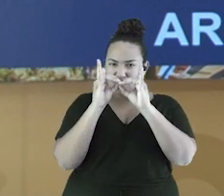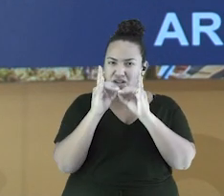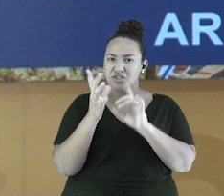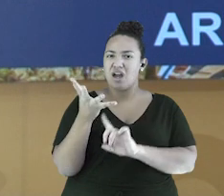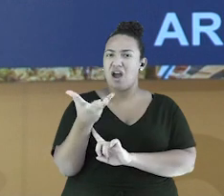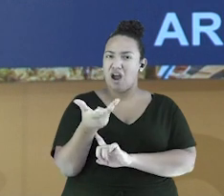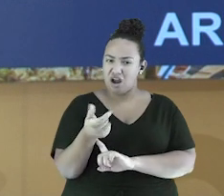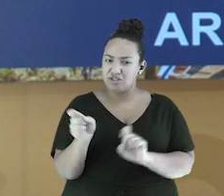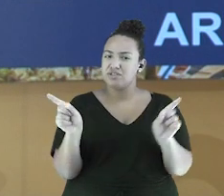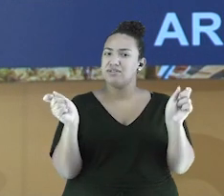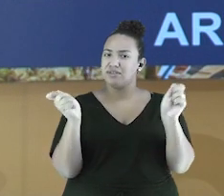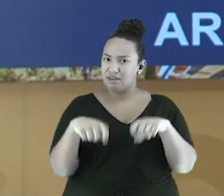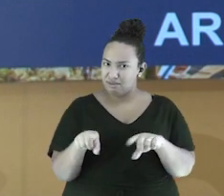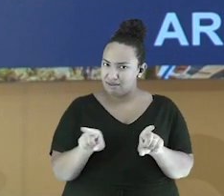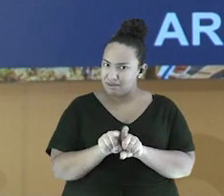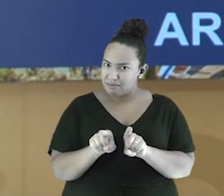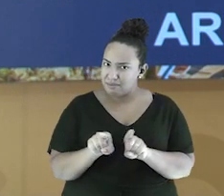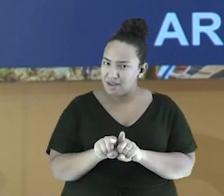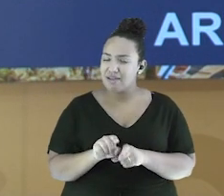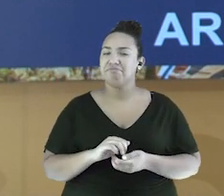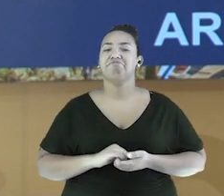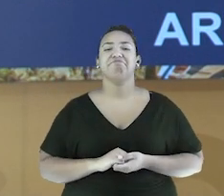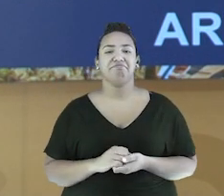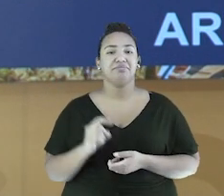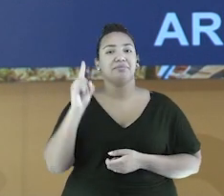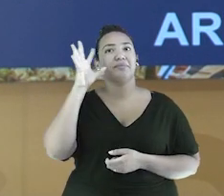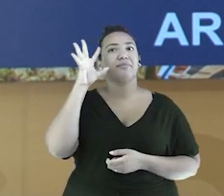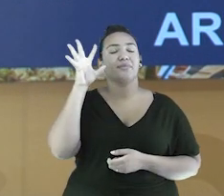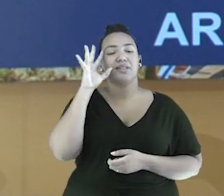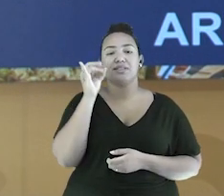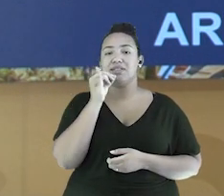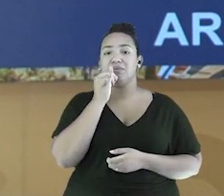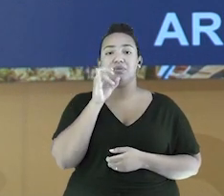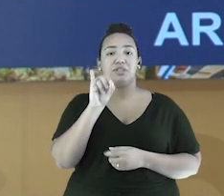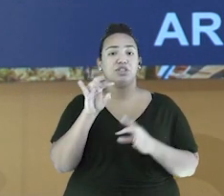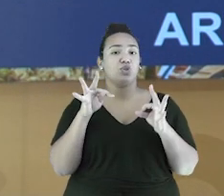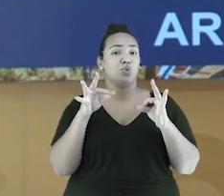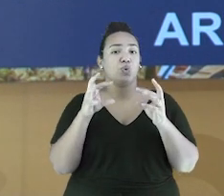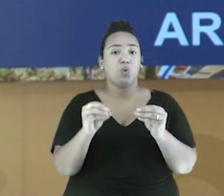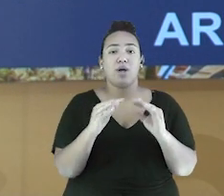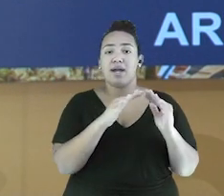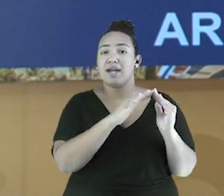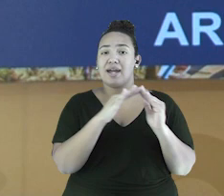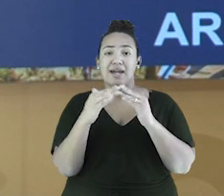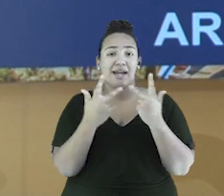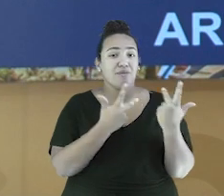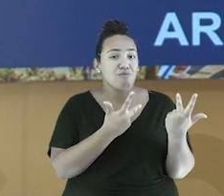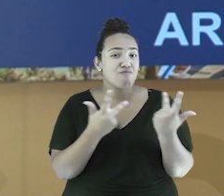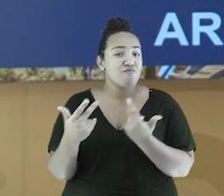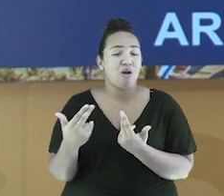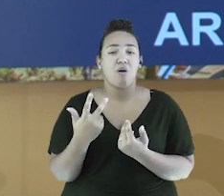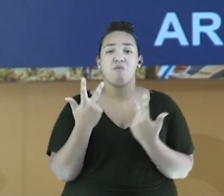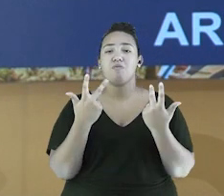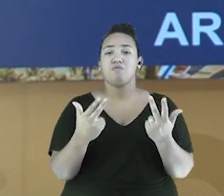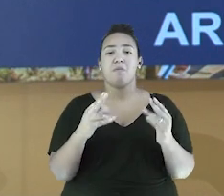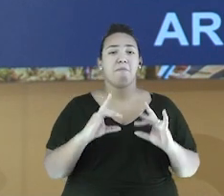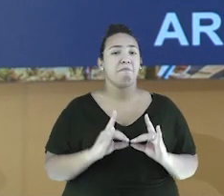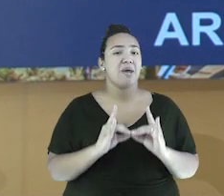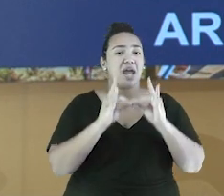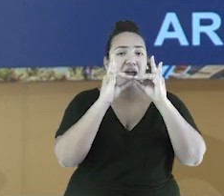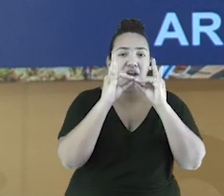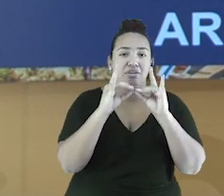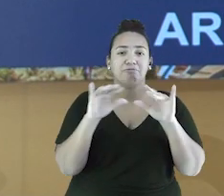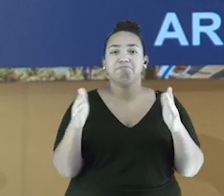arte? Imagina só, se todas as casas fossem iguais, assim como todos os prédios, que